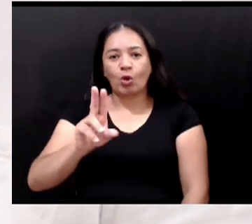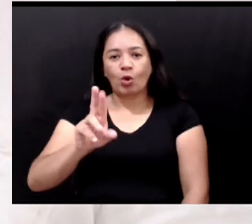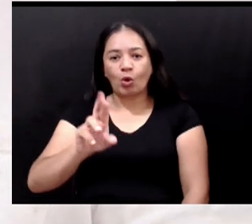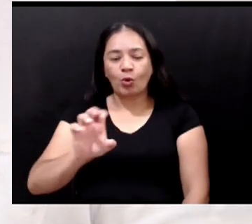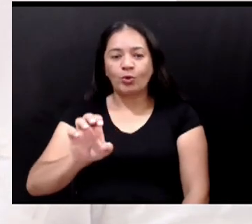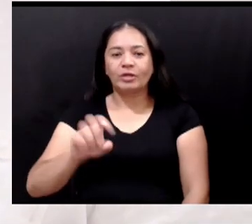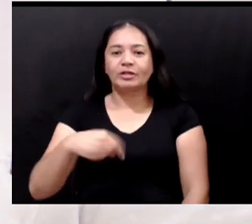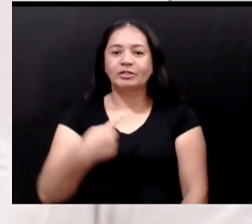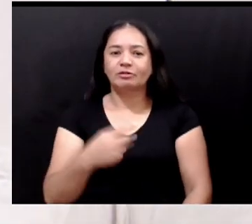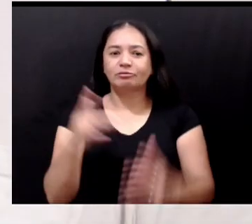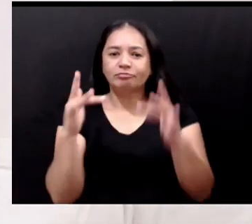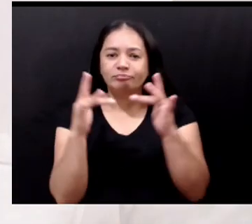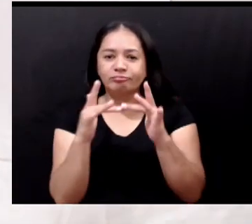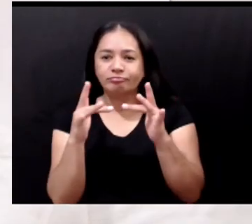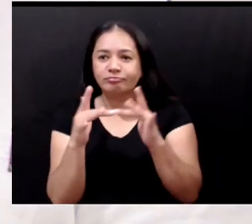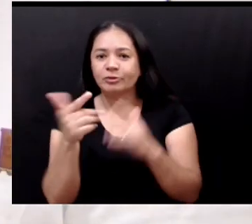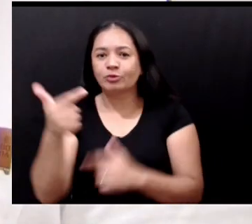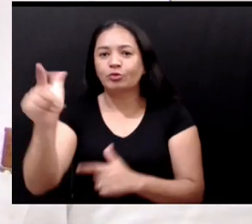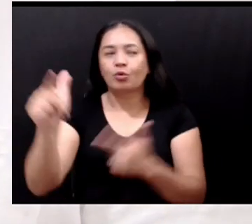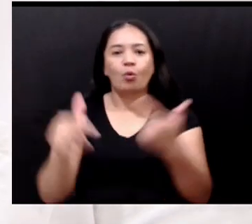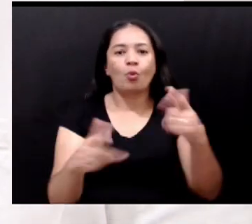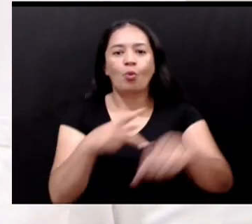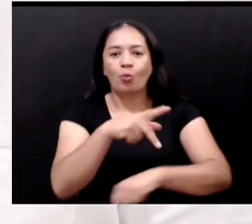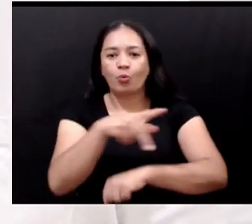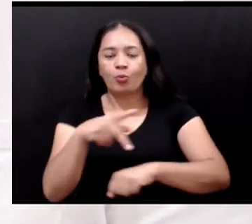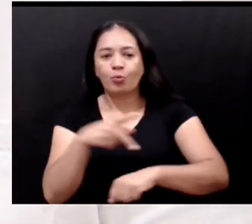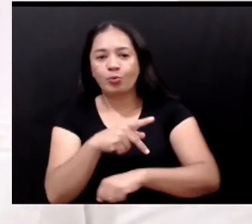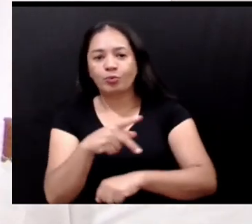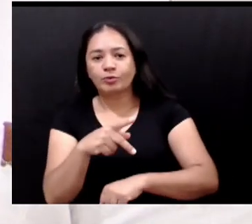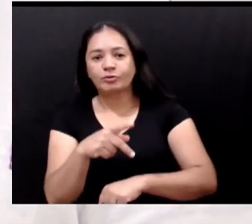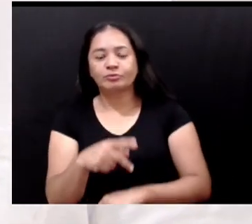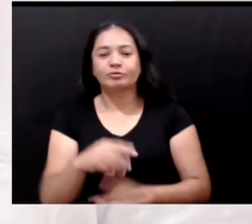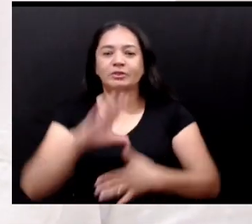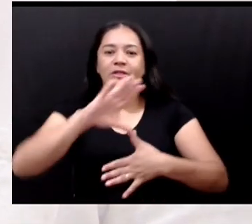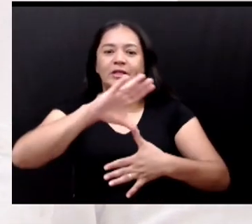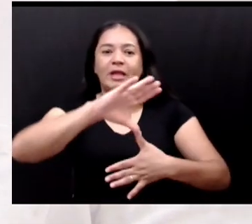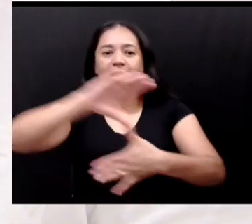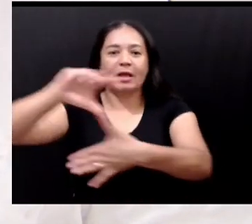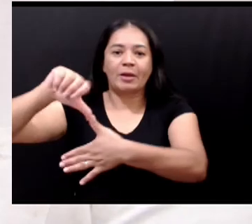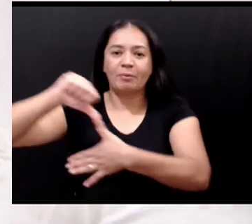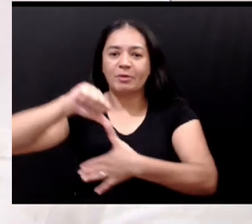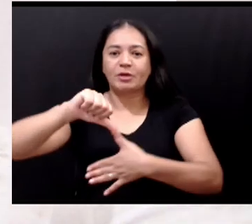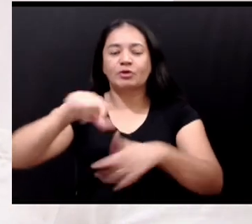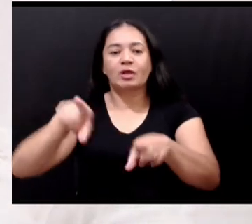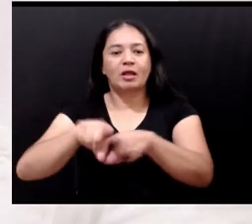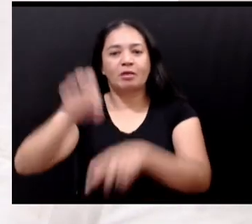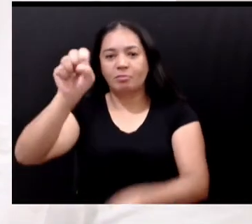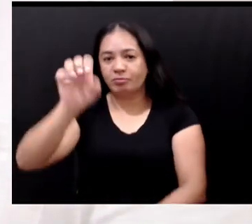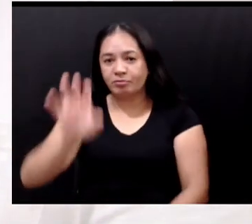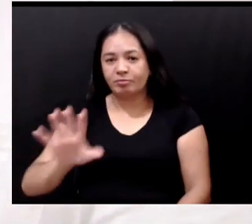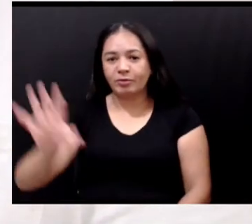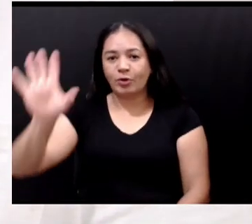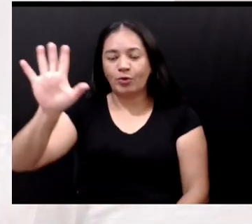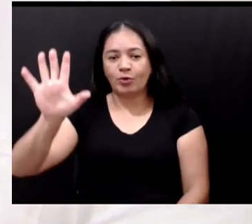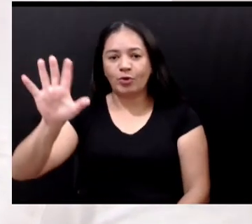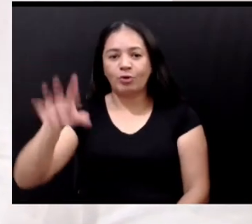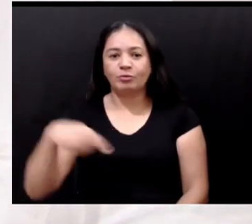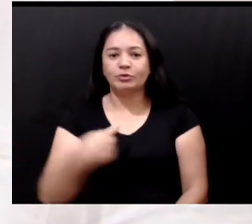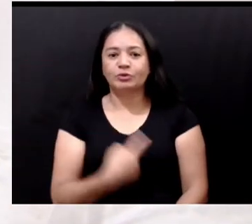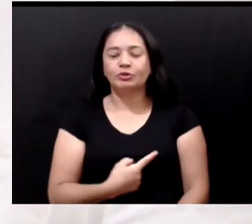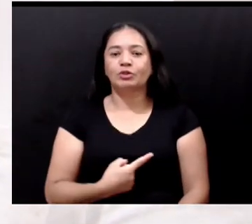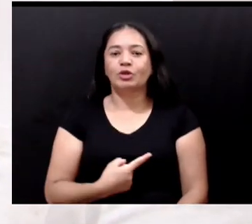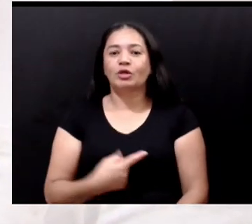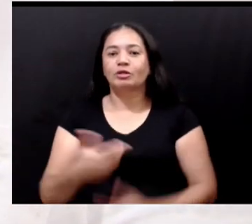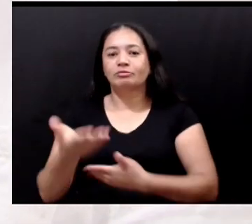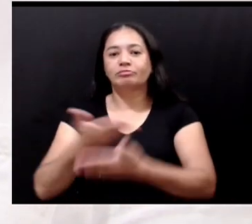outros países, com os países da América do Sul e até com a Europa, que a gente interagiu com o podólogo,